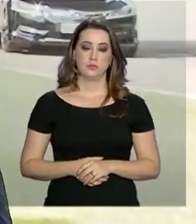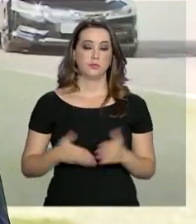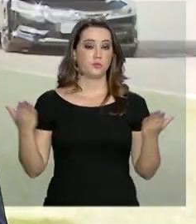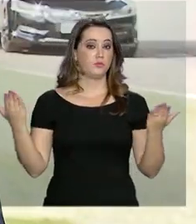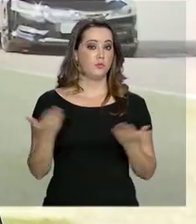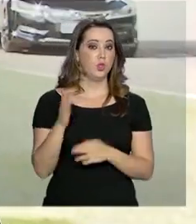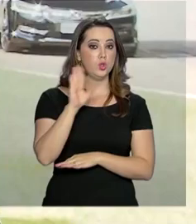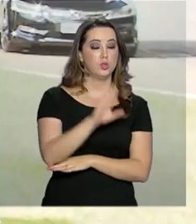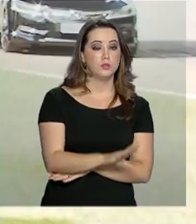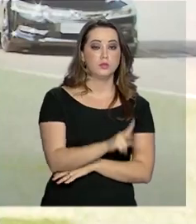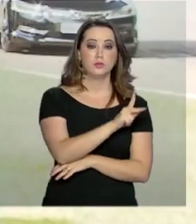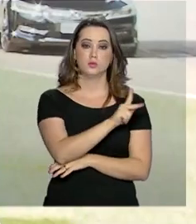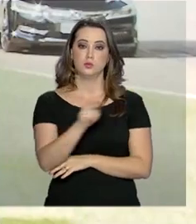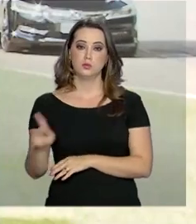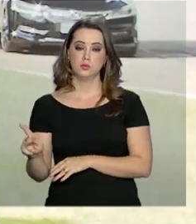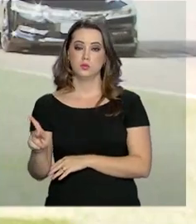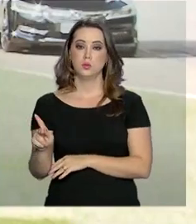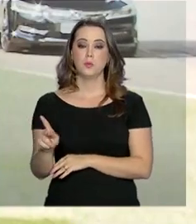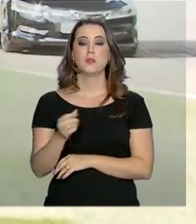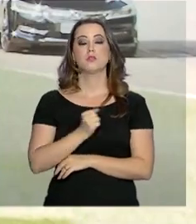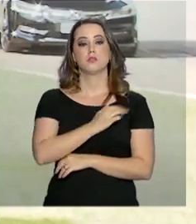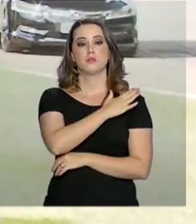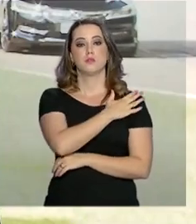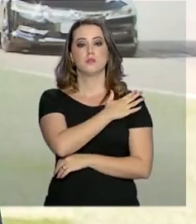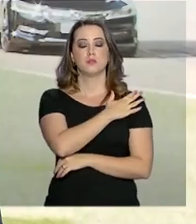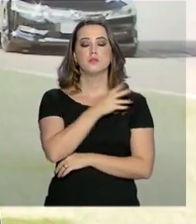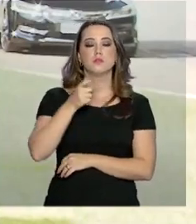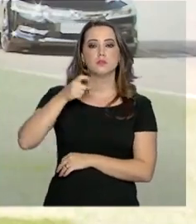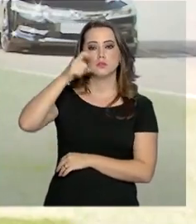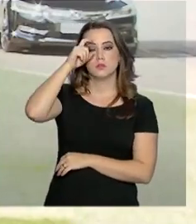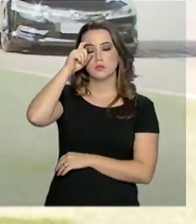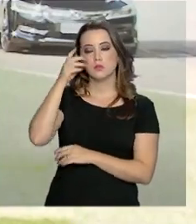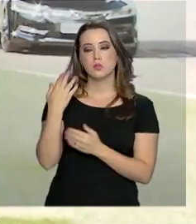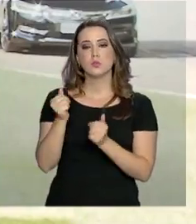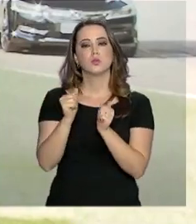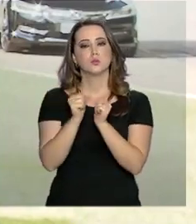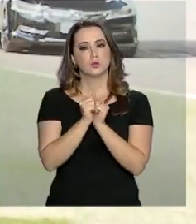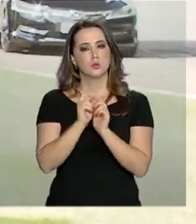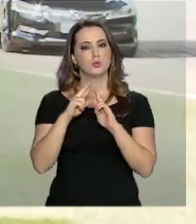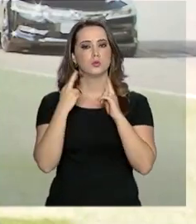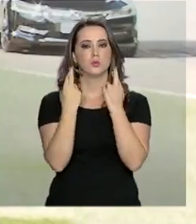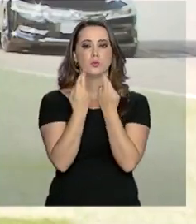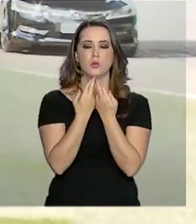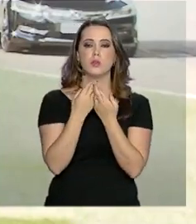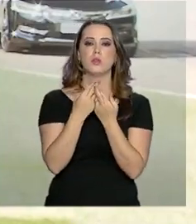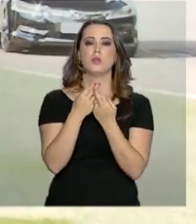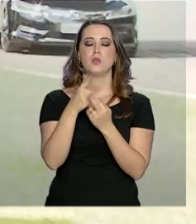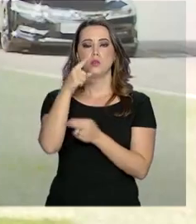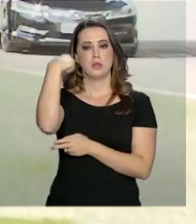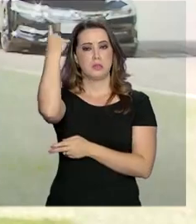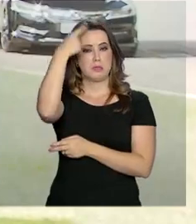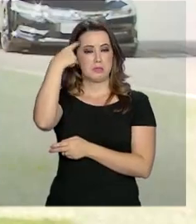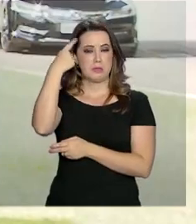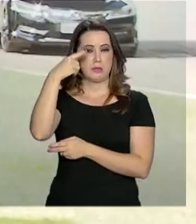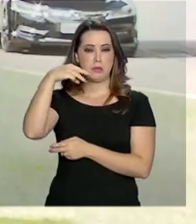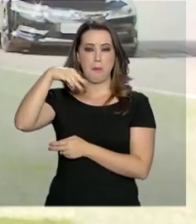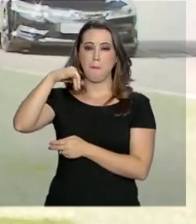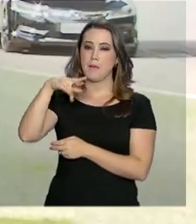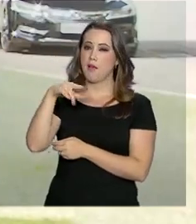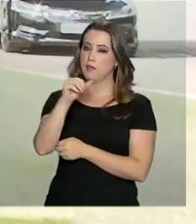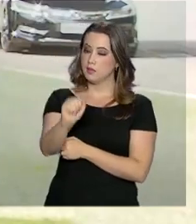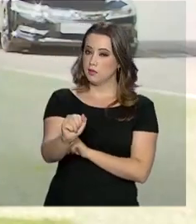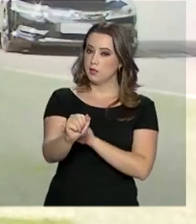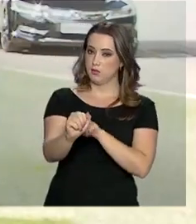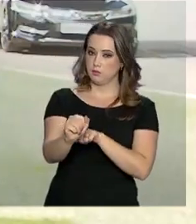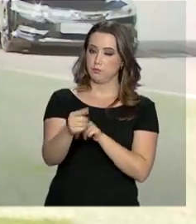Hoje pela tarde, o presidente em exercício participou de reunião com o prefeito de Santa Maria, Possobão. E à noite participa de um jantar